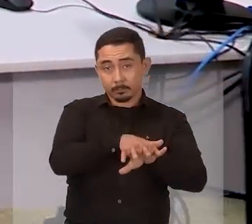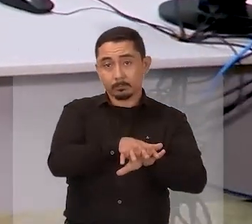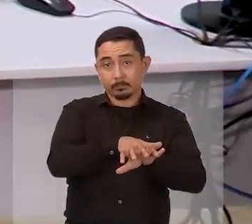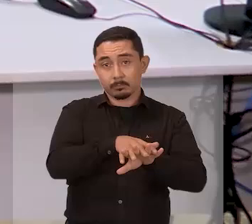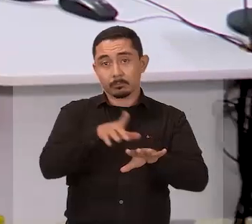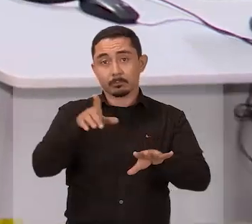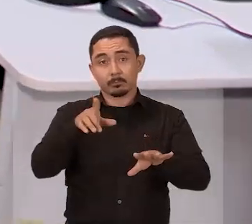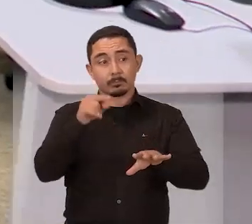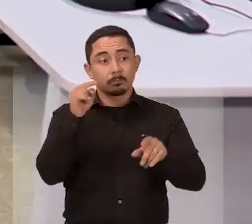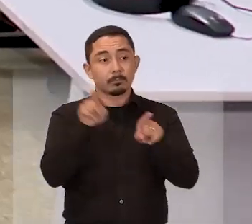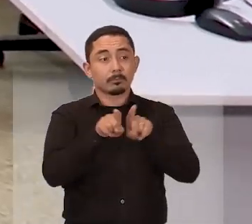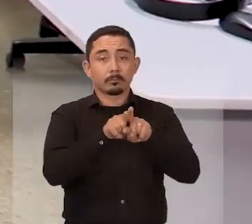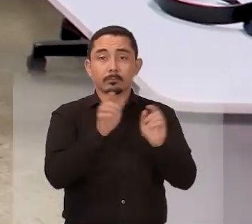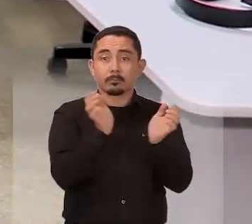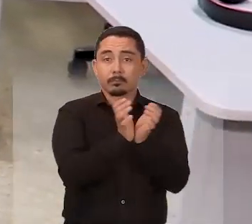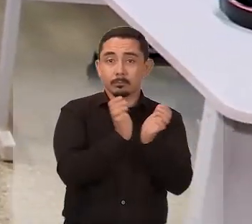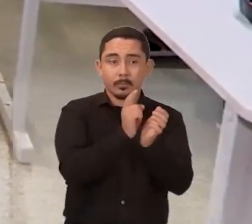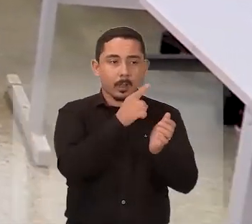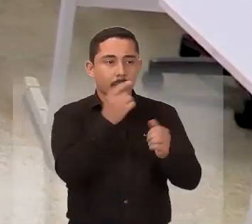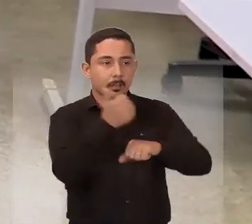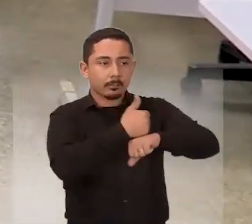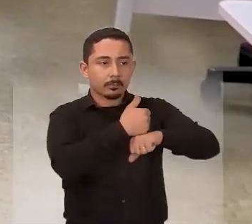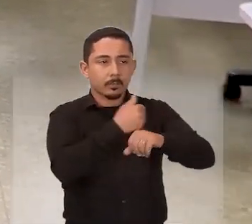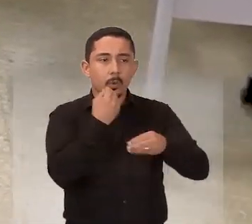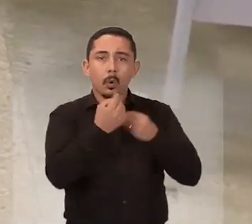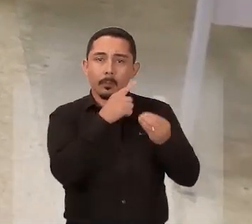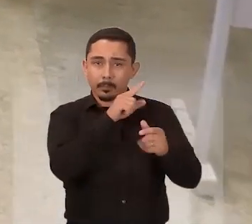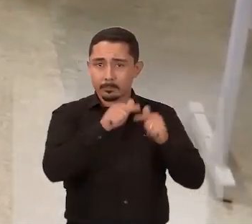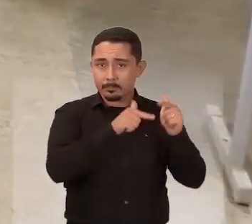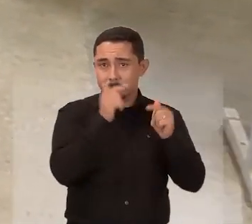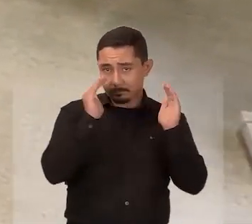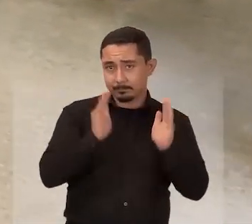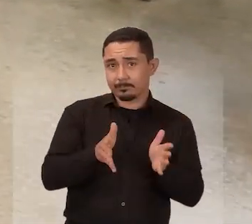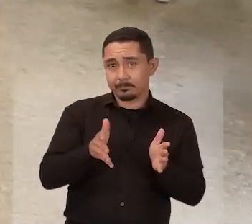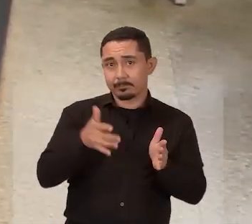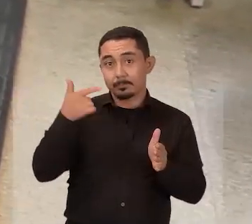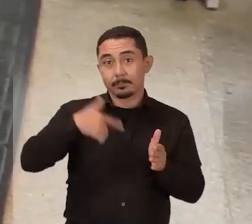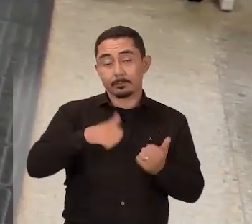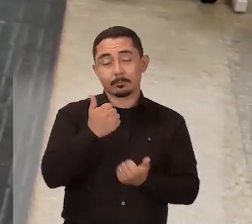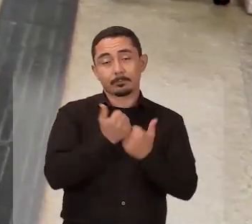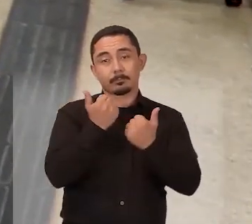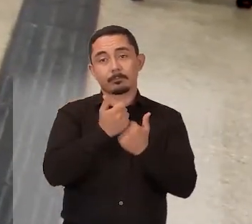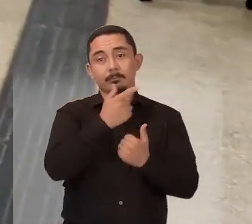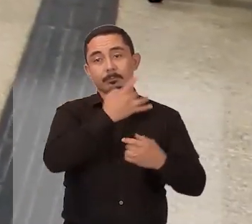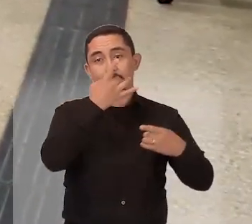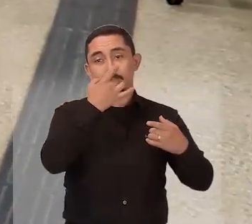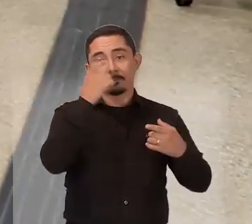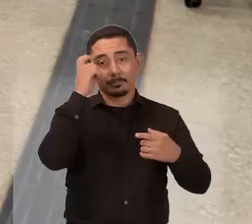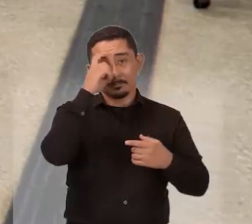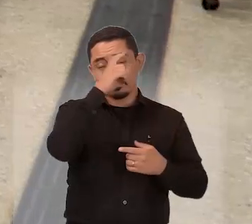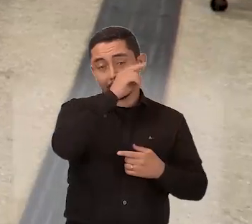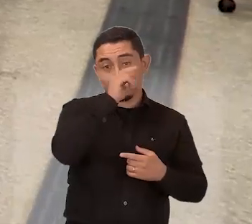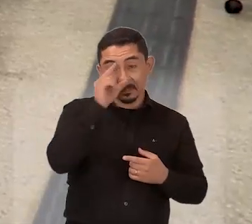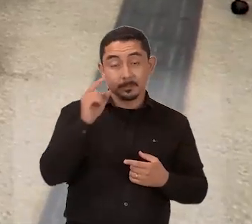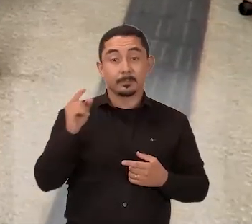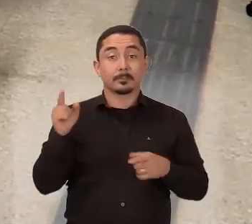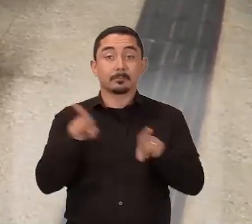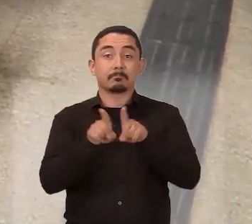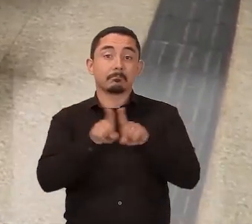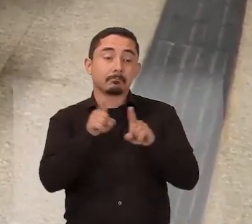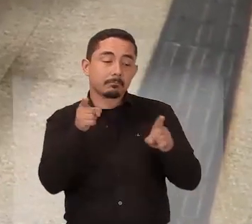inclusão, a equipe também faz o acompanhamento profissional de quem já conquistou um emprego, auxiliando em situações de dificuldade